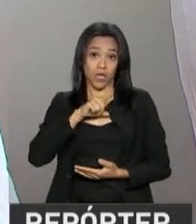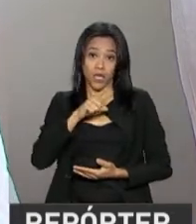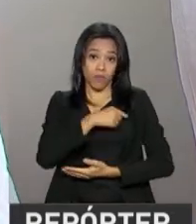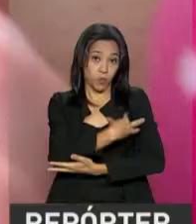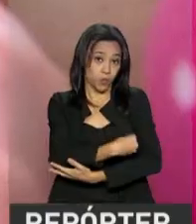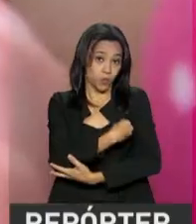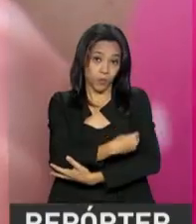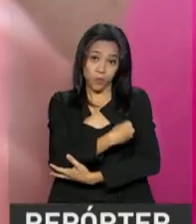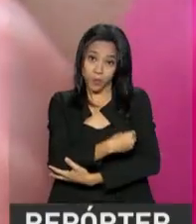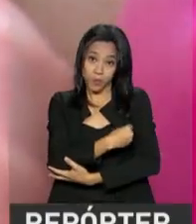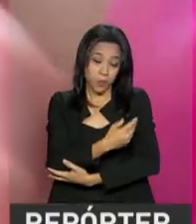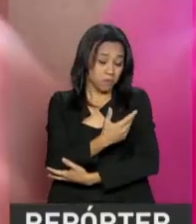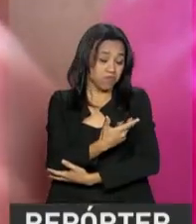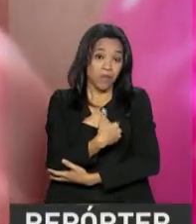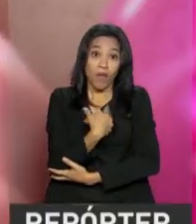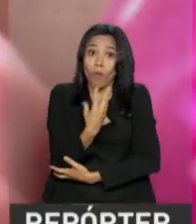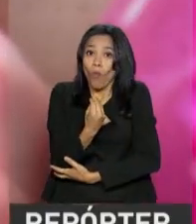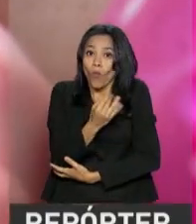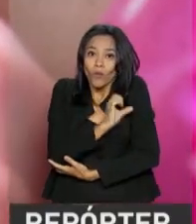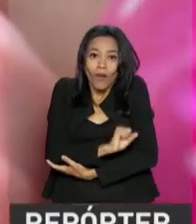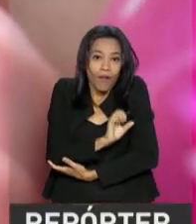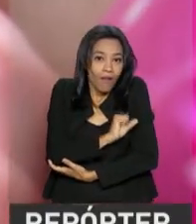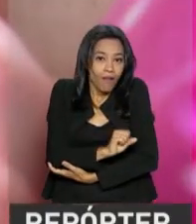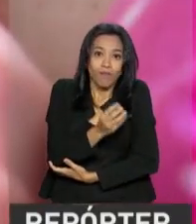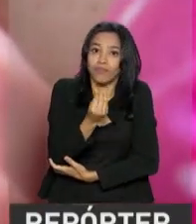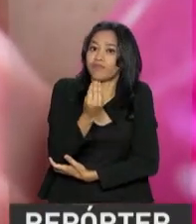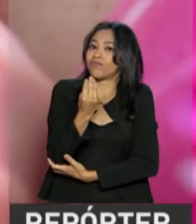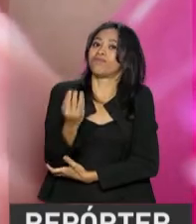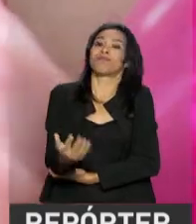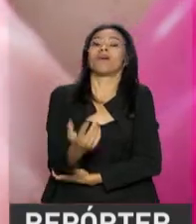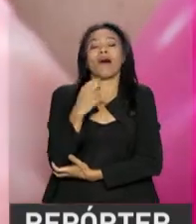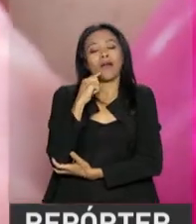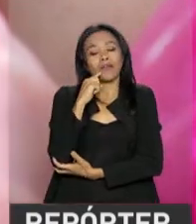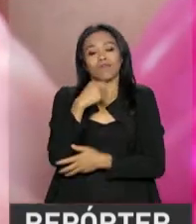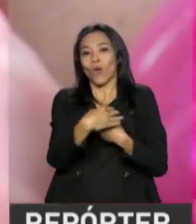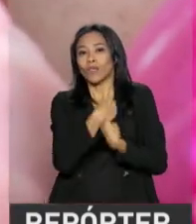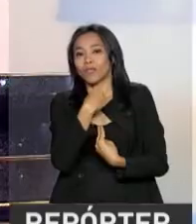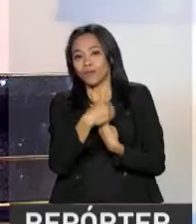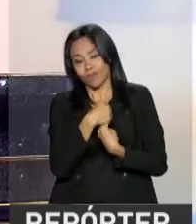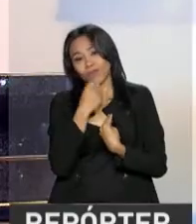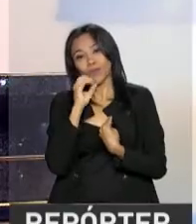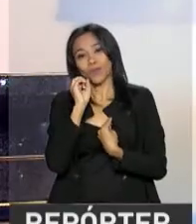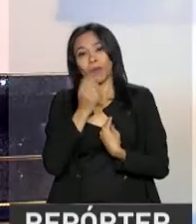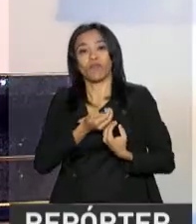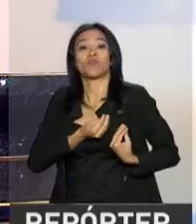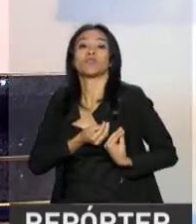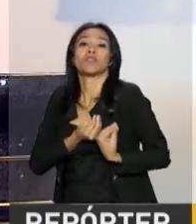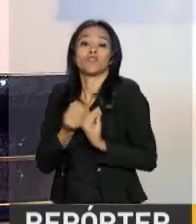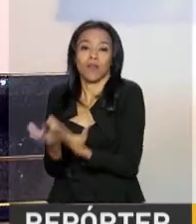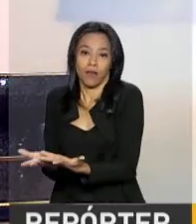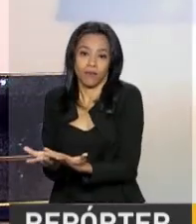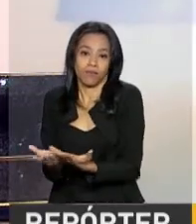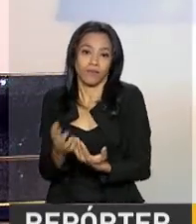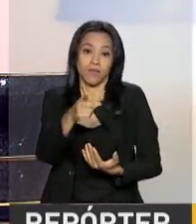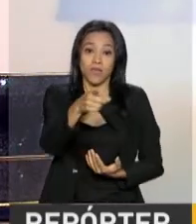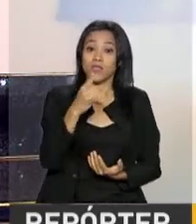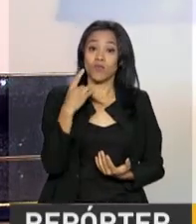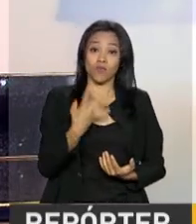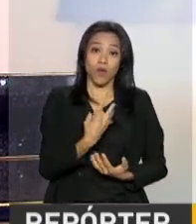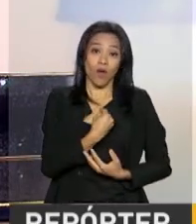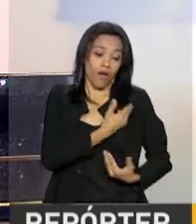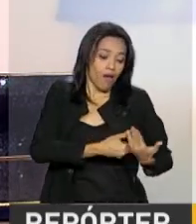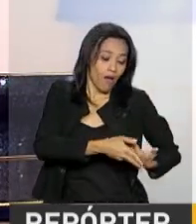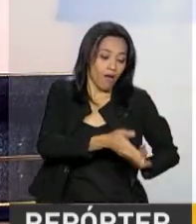amamentar Clarice e que tem leite de sobra. Por isso, foi aconselhada a doar. A gente não só compartilha, a gente